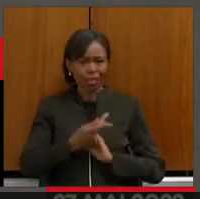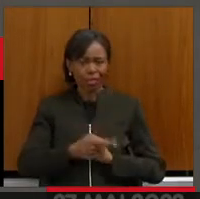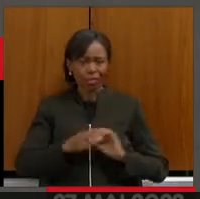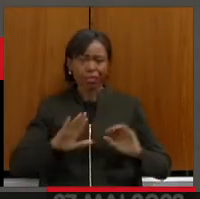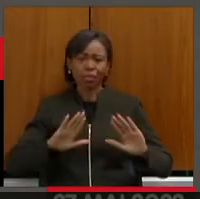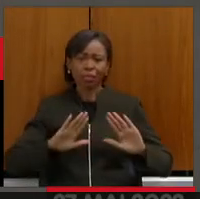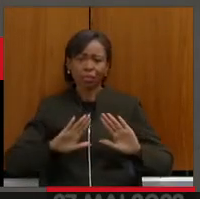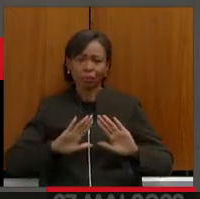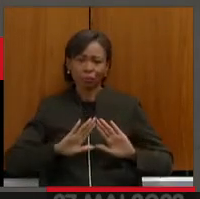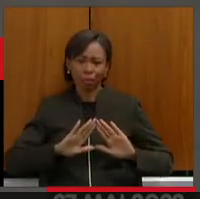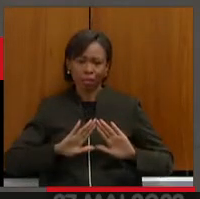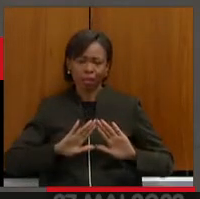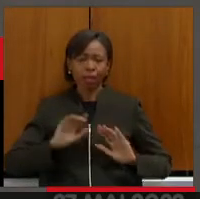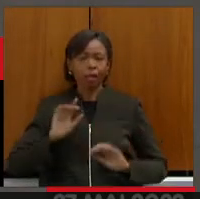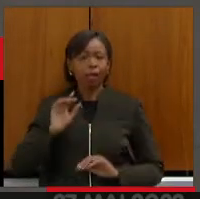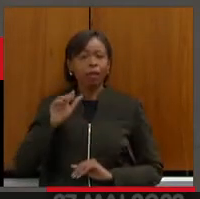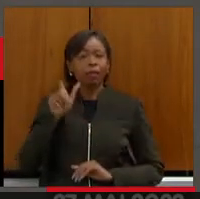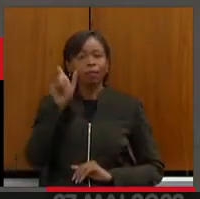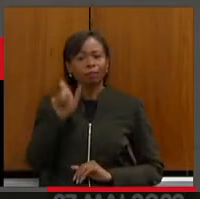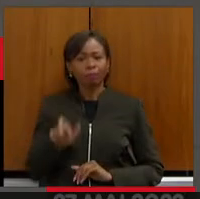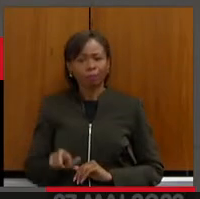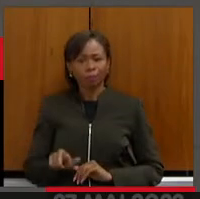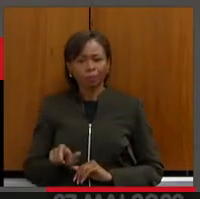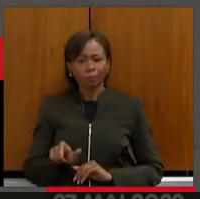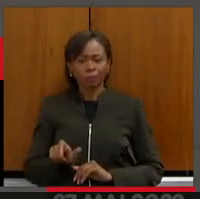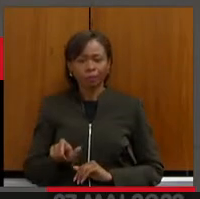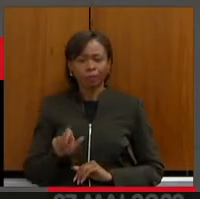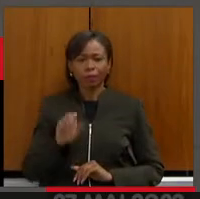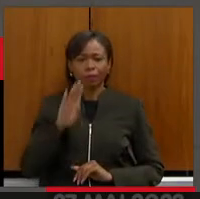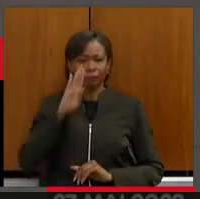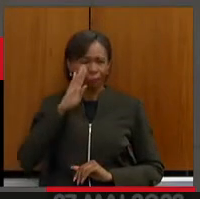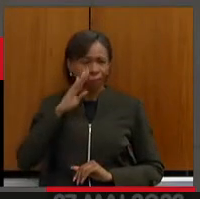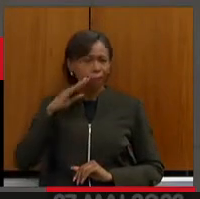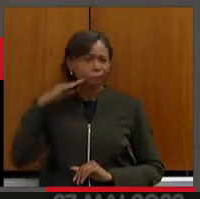de Minas Gerais deputada Beatriz Cerqueira